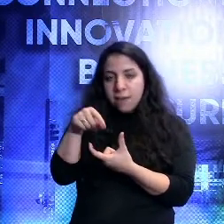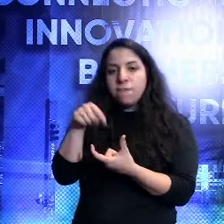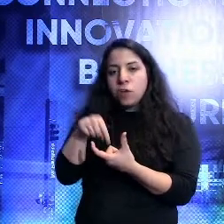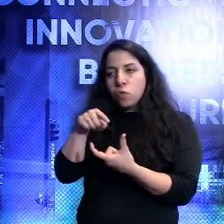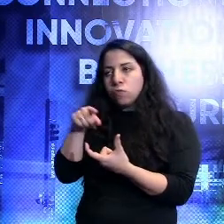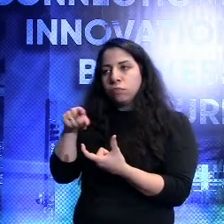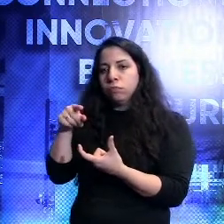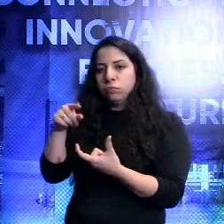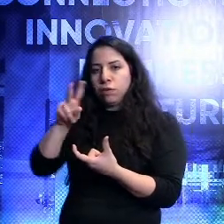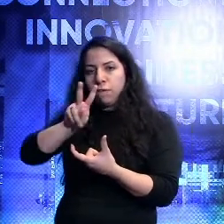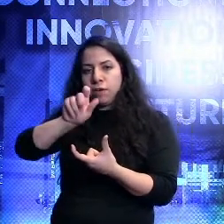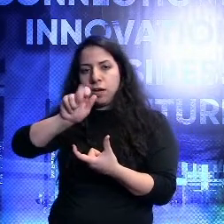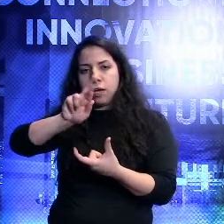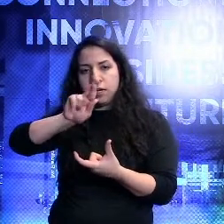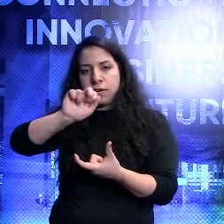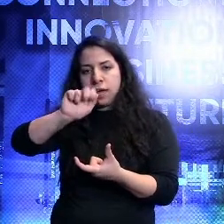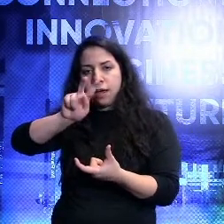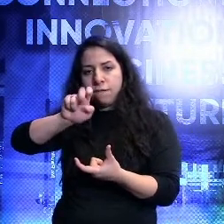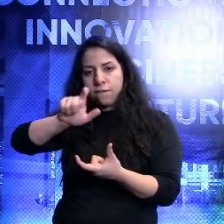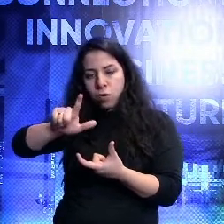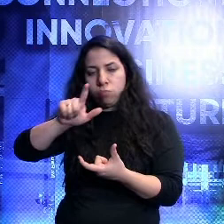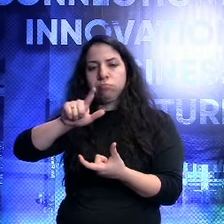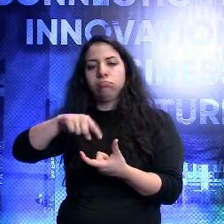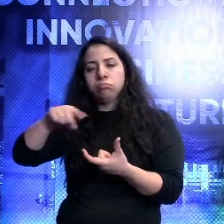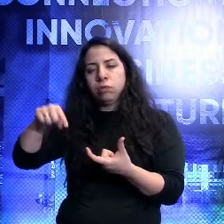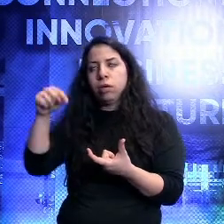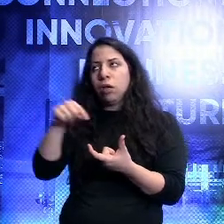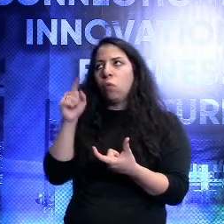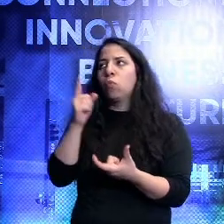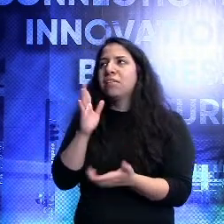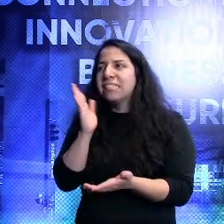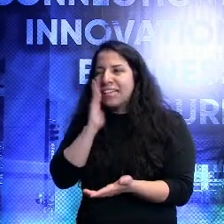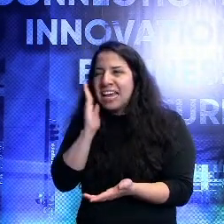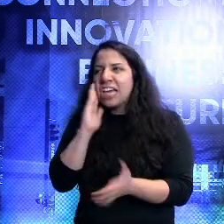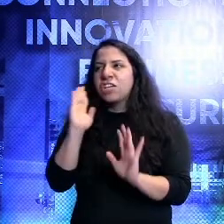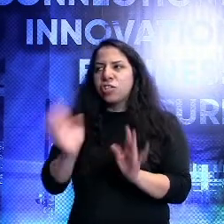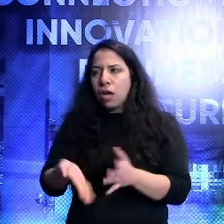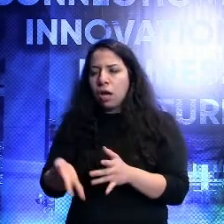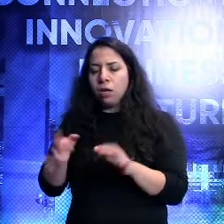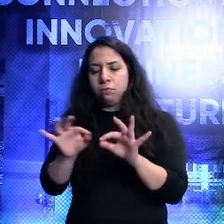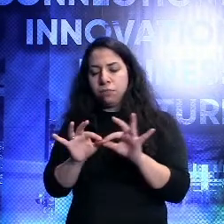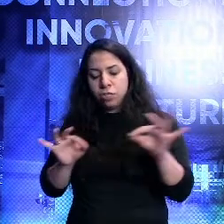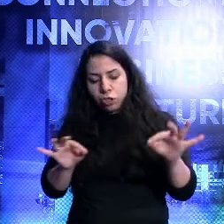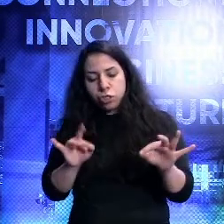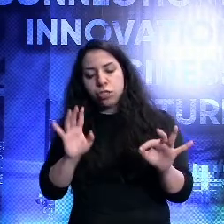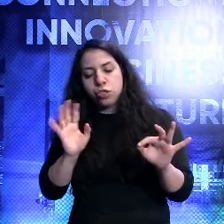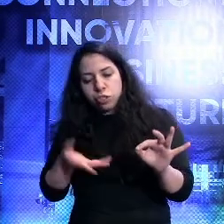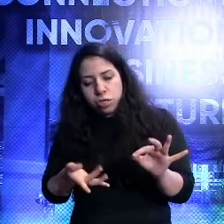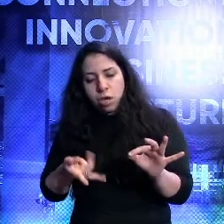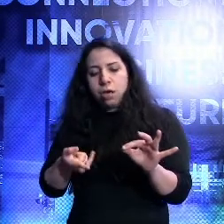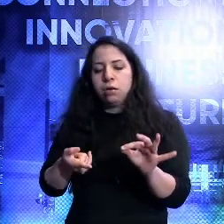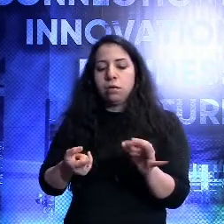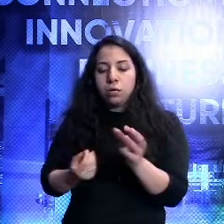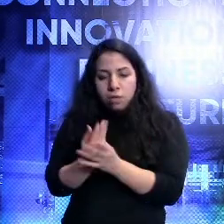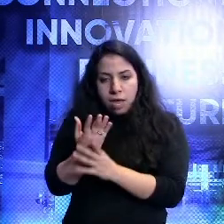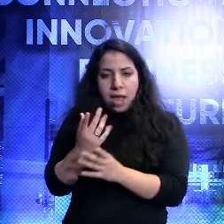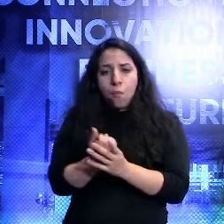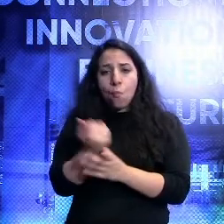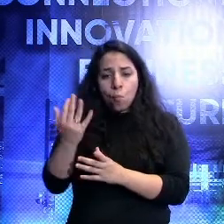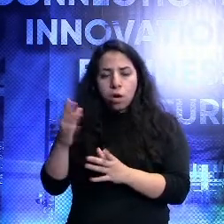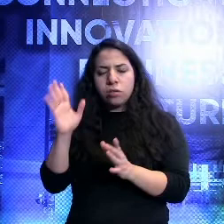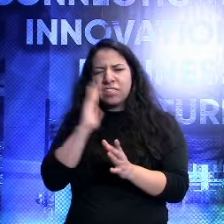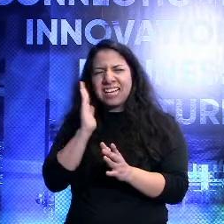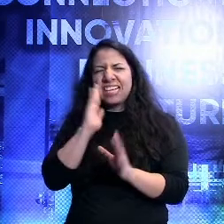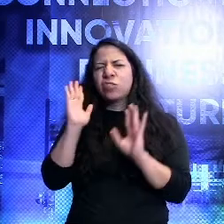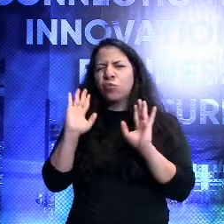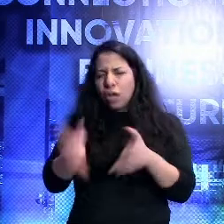Beleza? Medi, contei, quantifiquei, criei uma persona. Eu tenho que passar para uma validação. Como é que eu faço